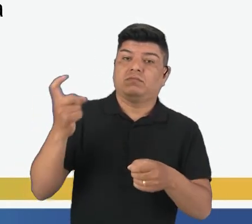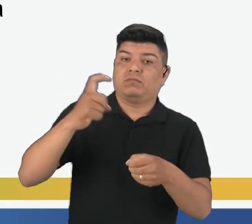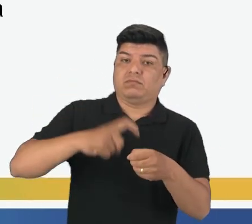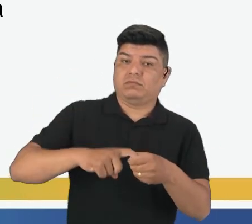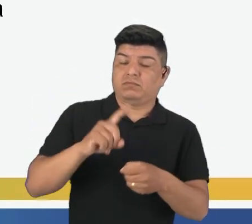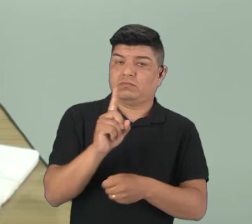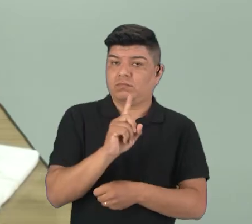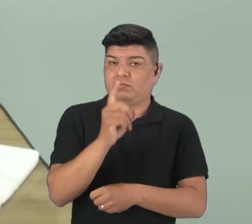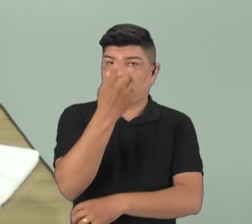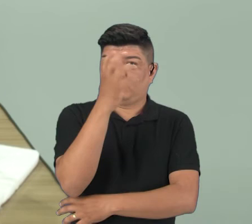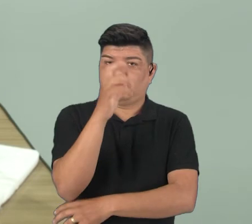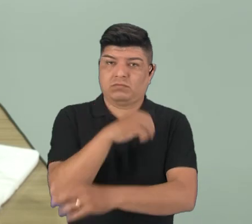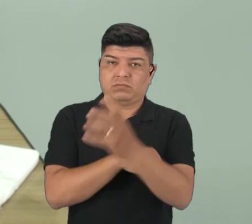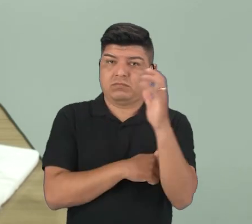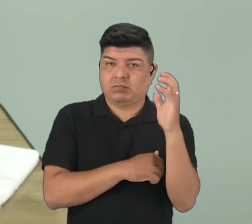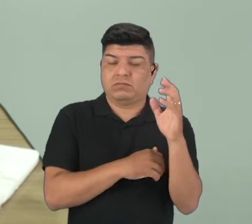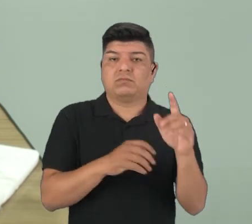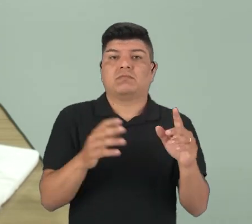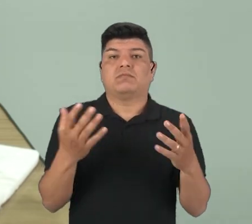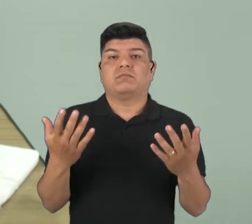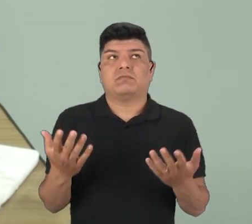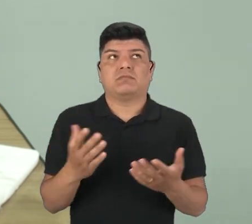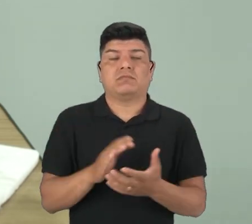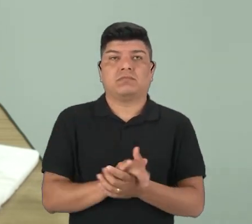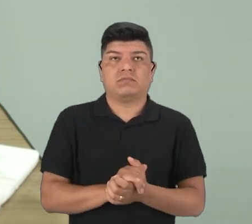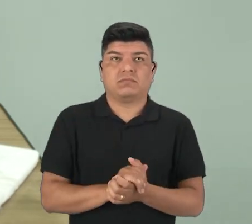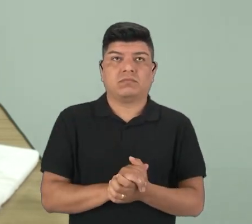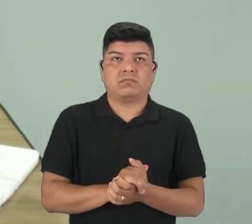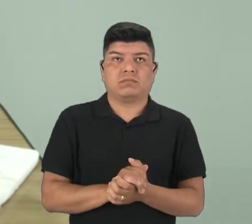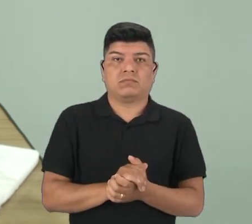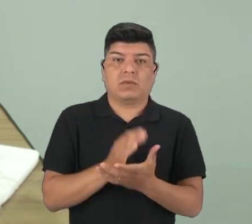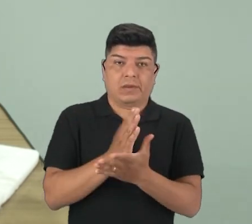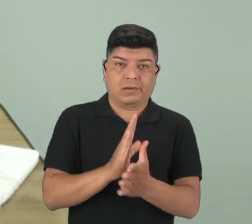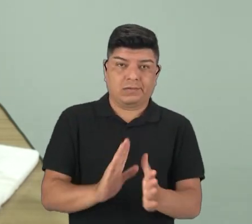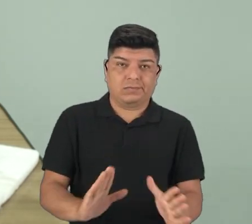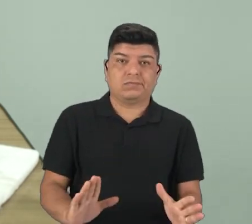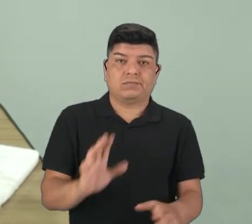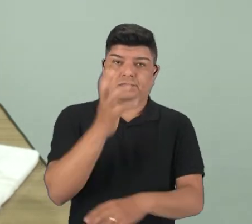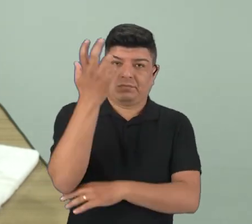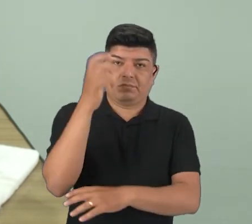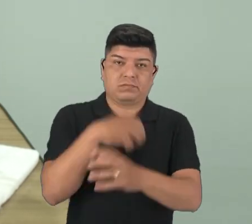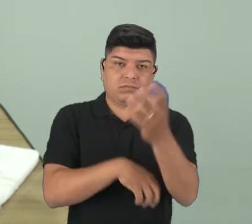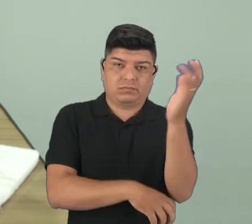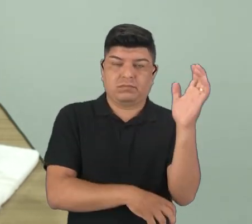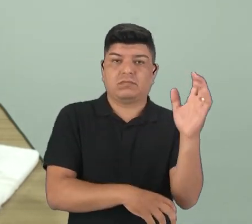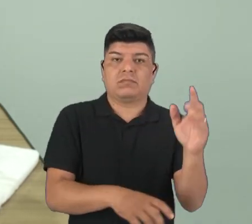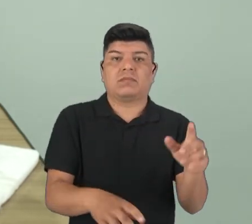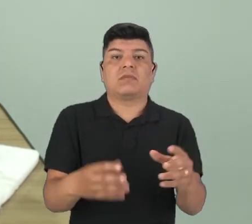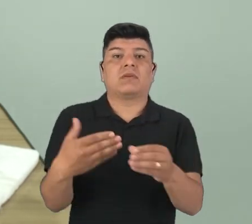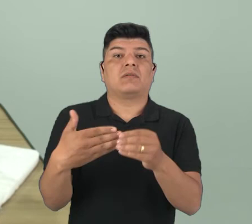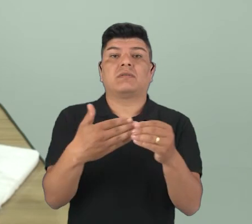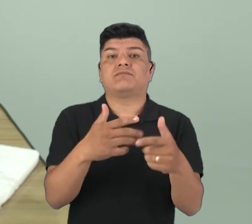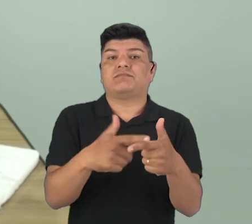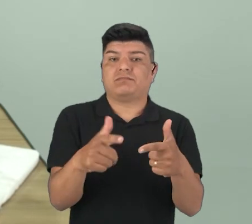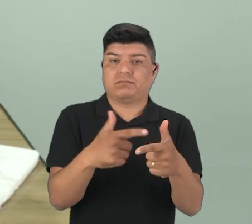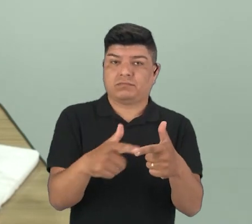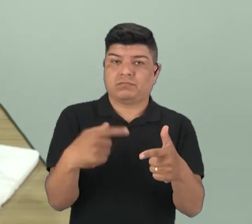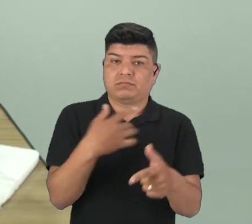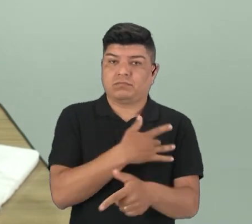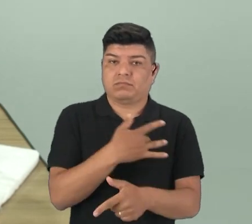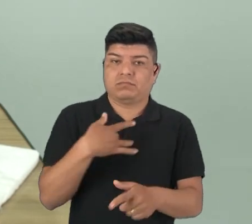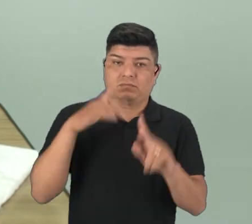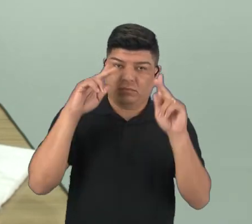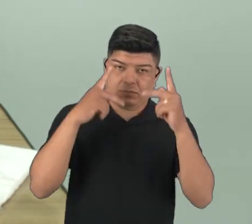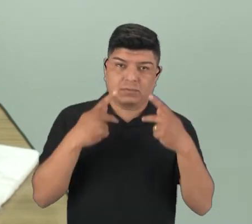renováveis, além, delas se esgotarem na natureza, elas trazem problemas para a